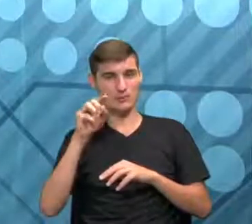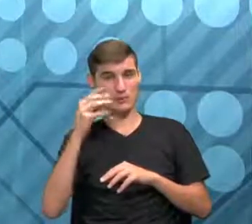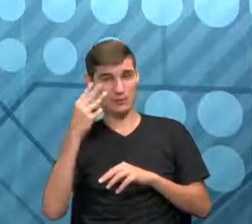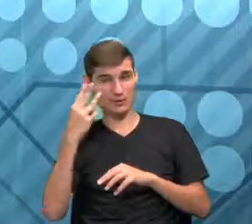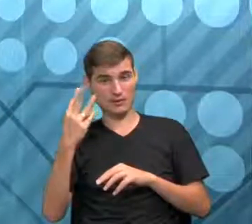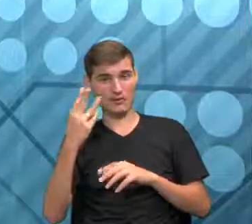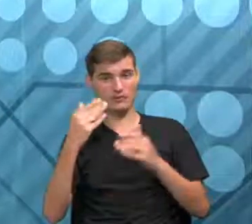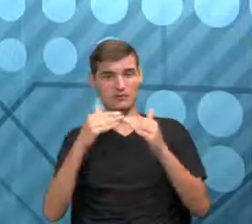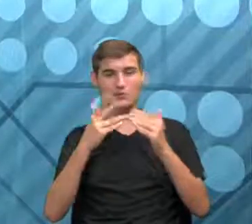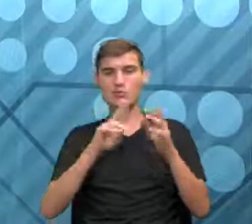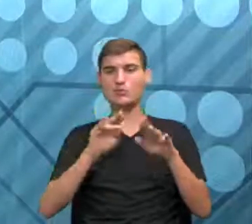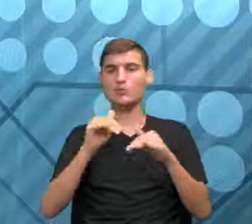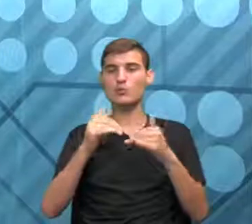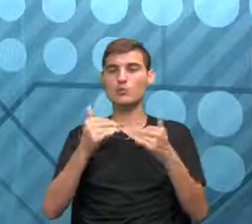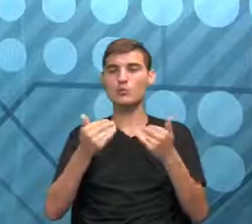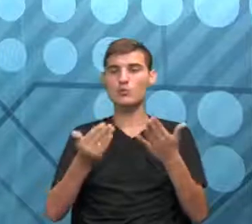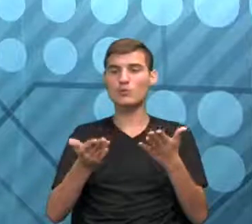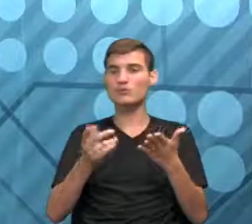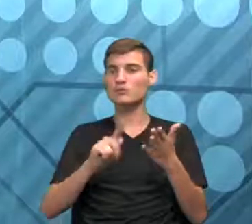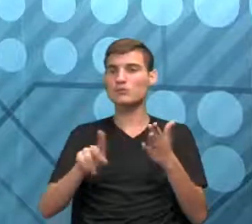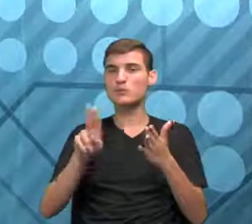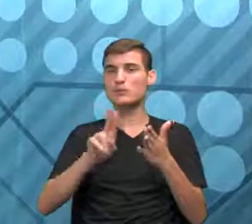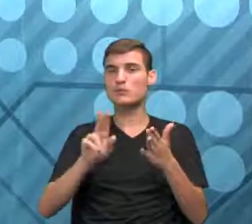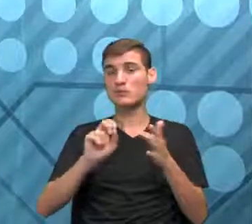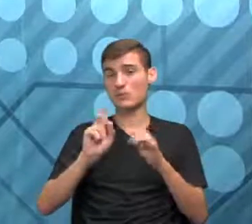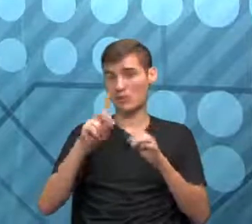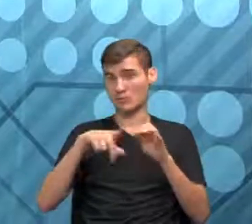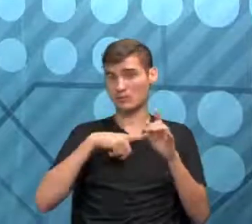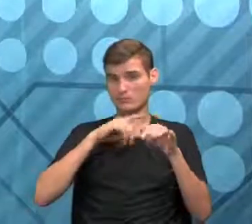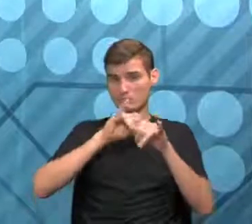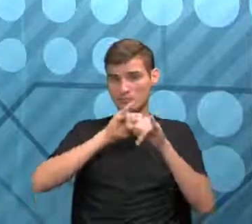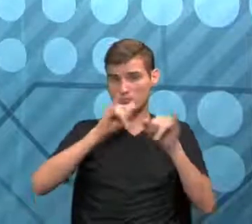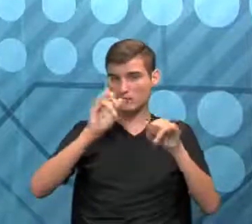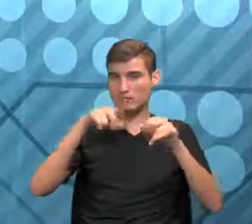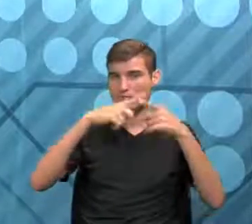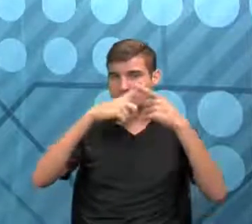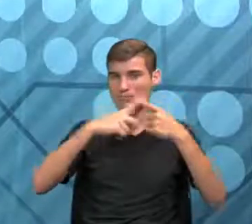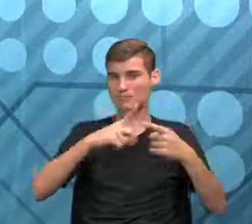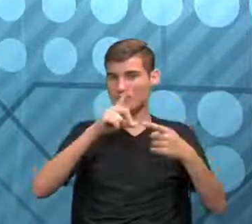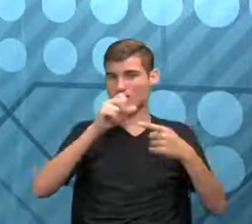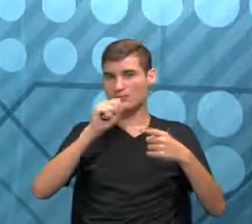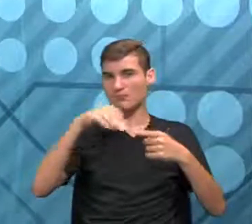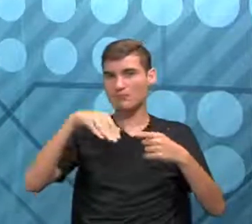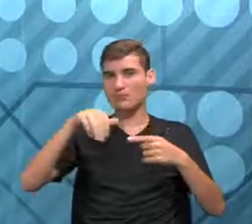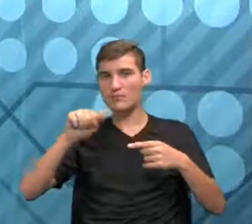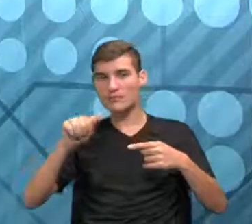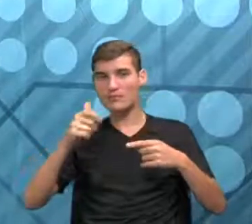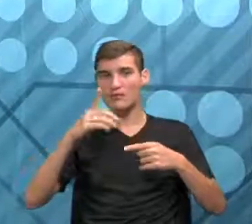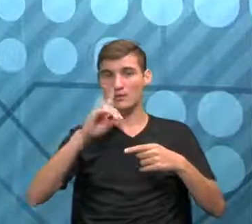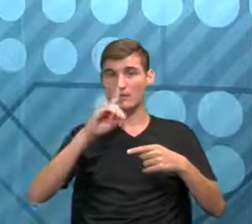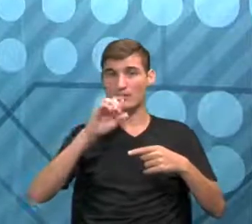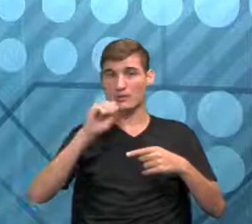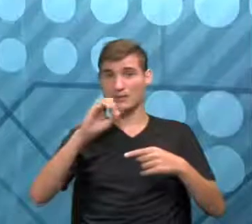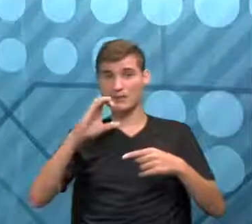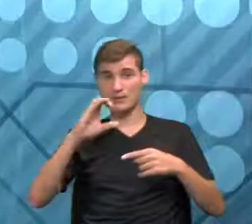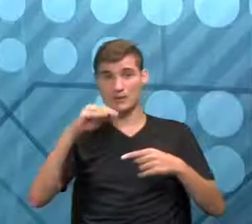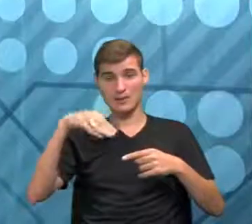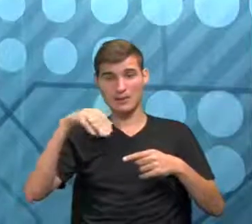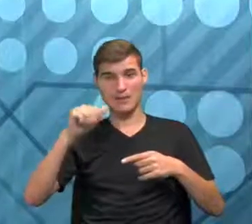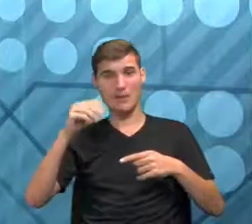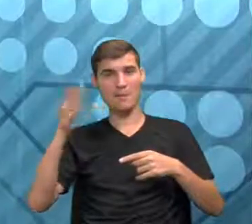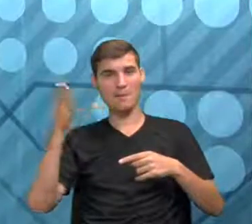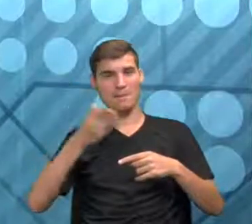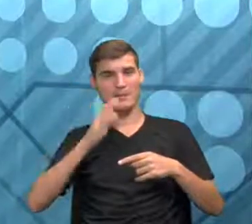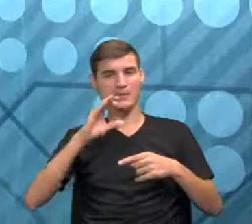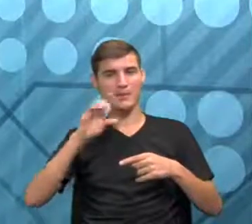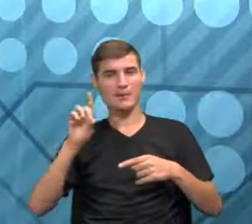802.3, perdão, e o que ele usa? Ele usa a multiplexação DS-MA, DS-CDMA, não lembro, /CD.